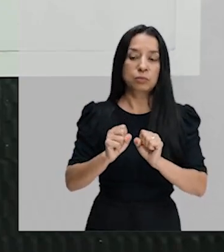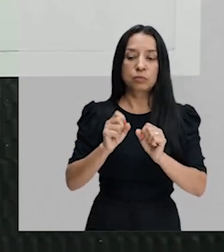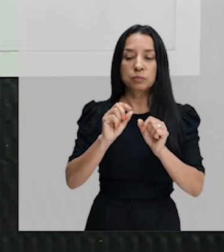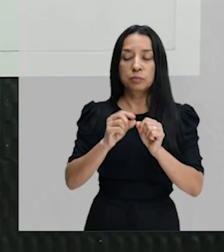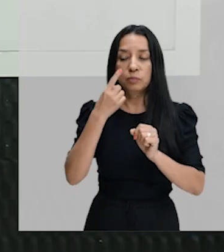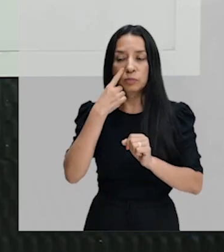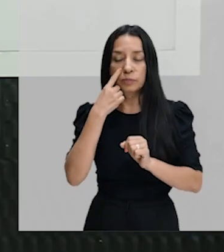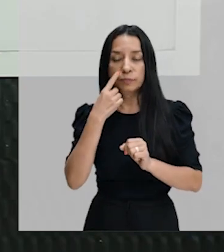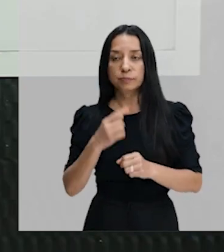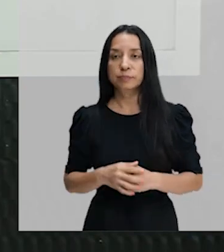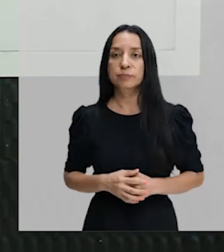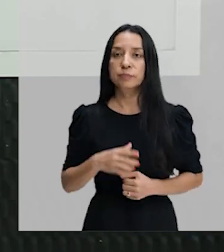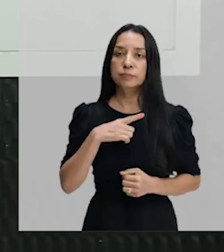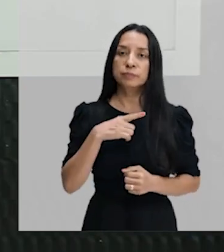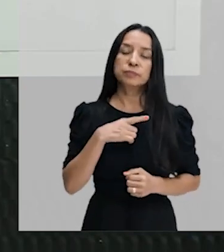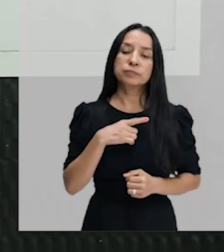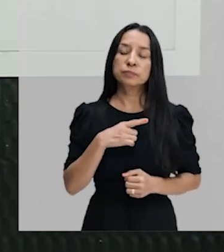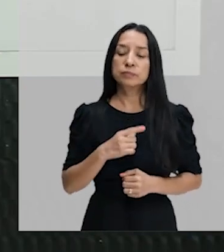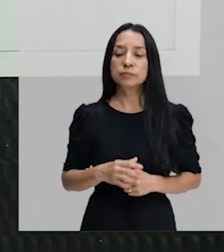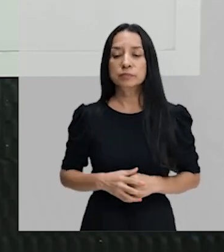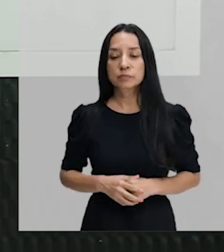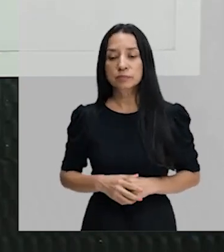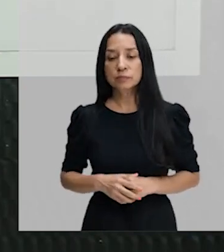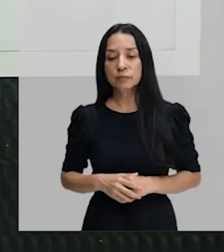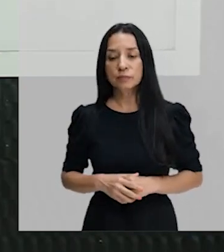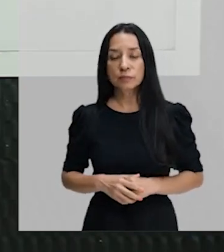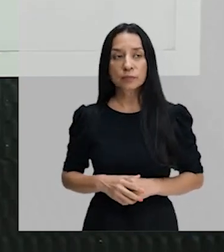certo então nós temos né